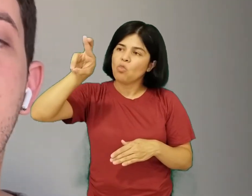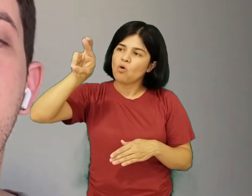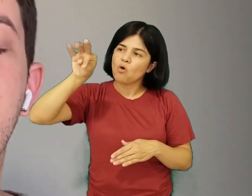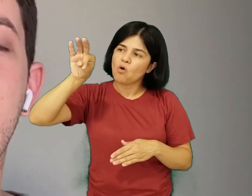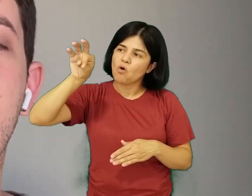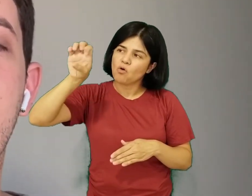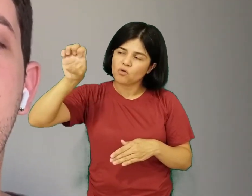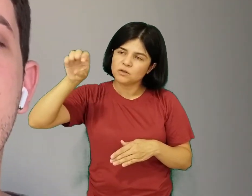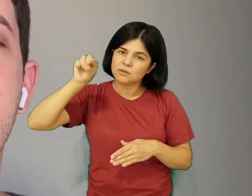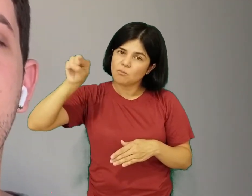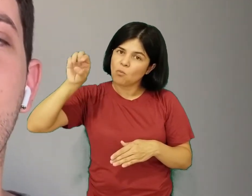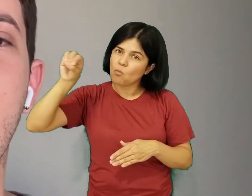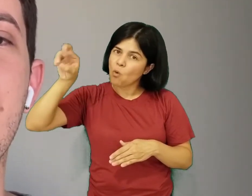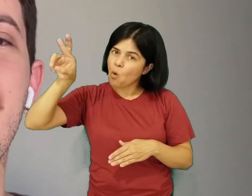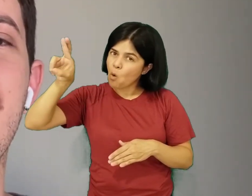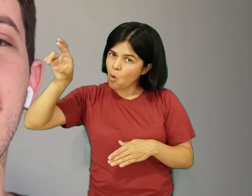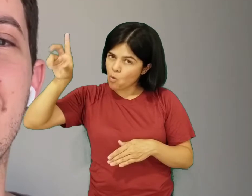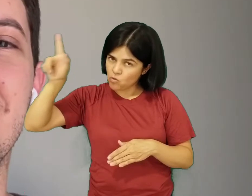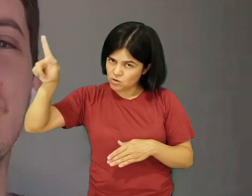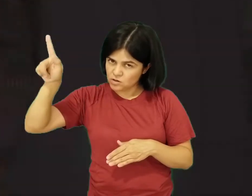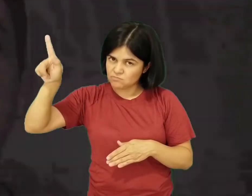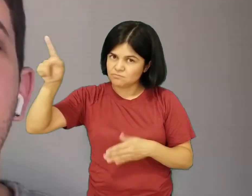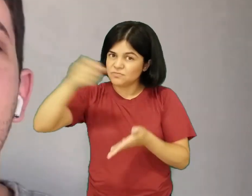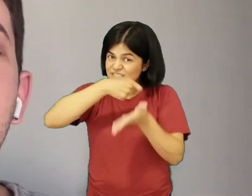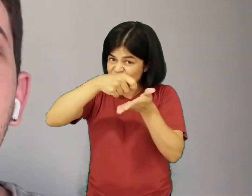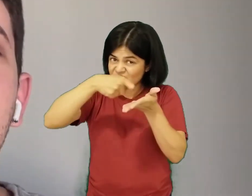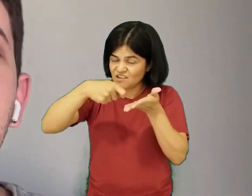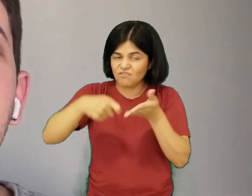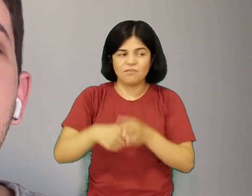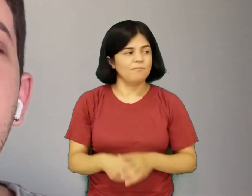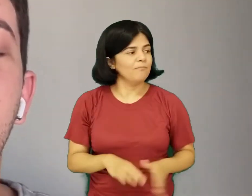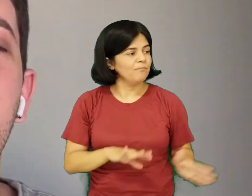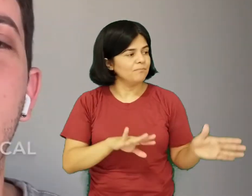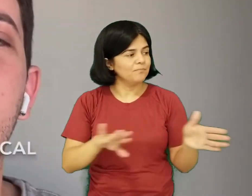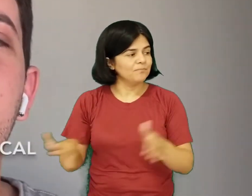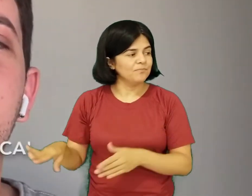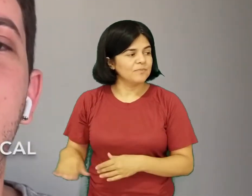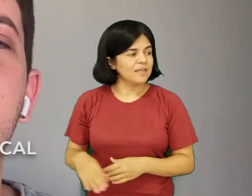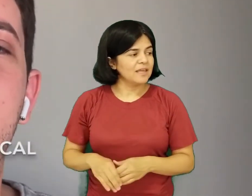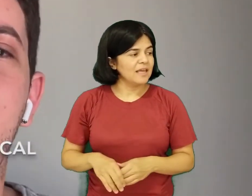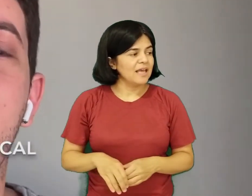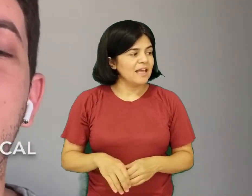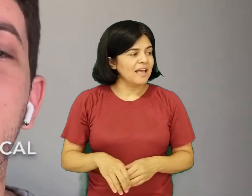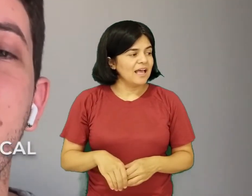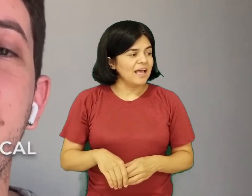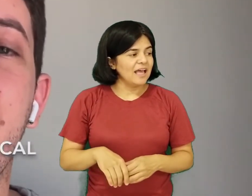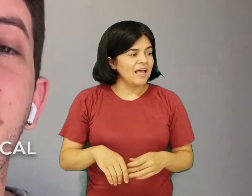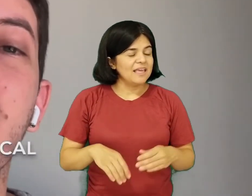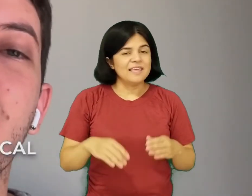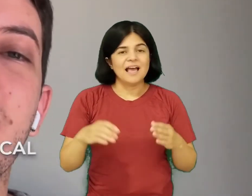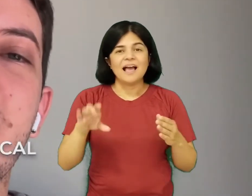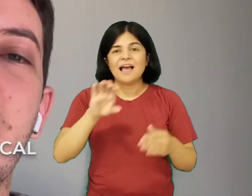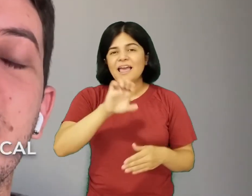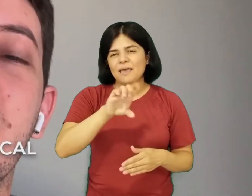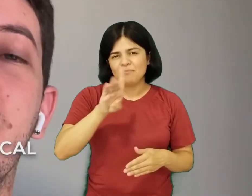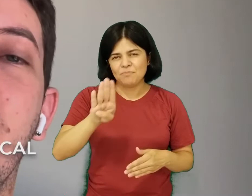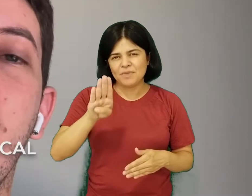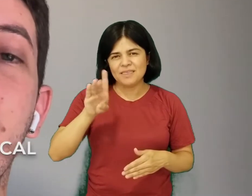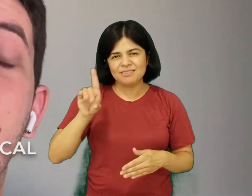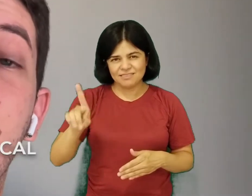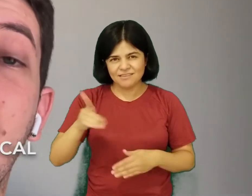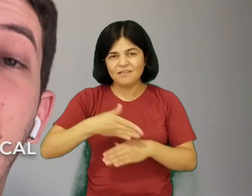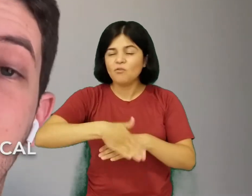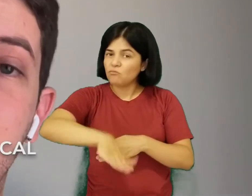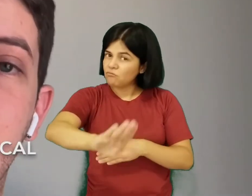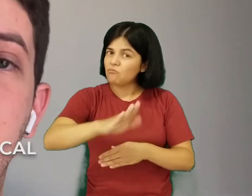www.iplagonorte.org para você fazer a sua inscrição. E a Escola Bíblica Dominical segue com suas aulas de